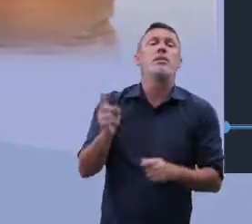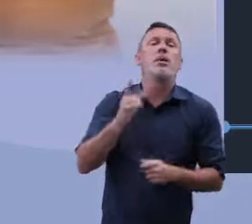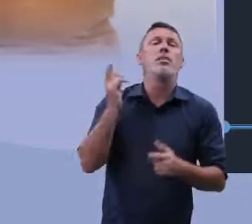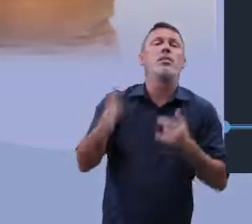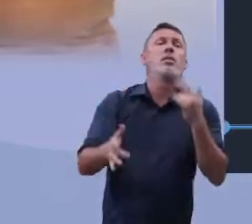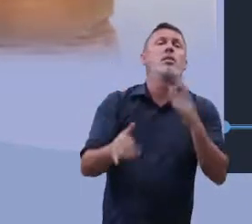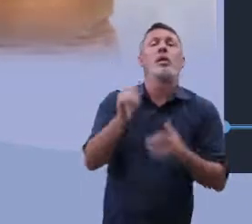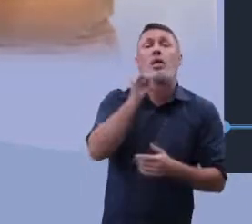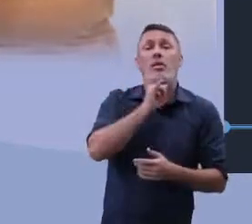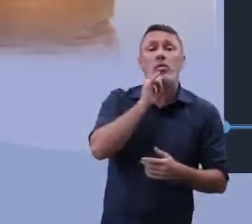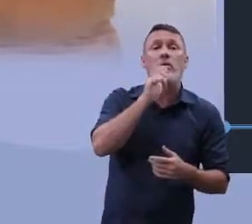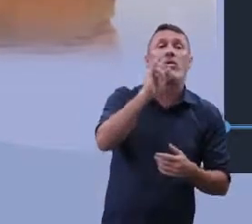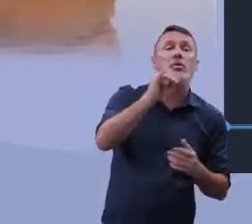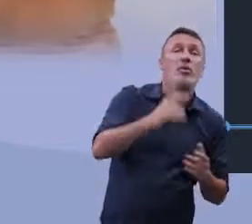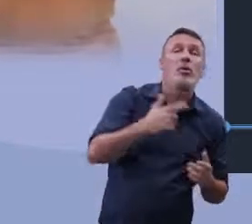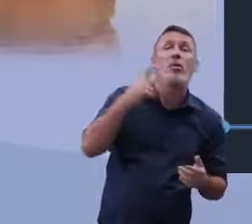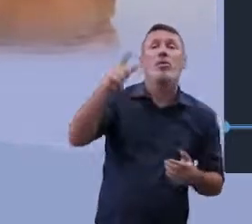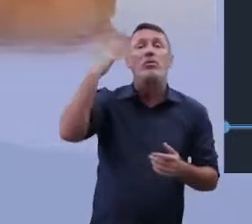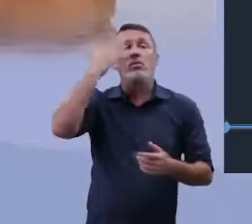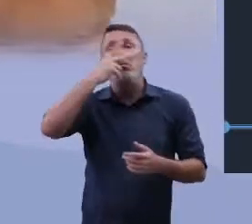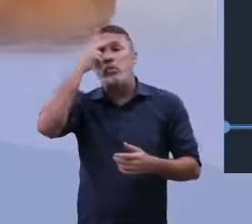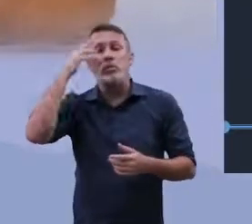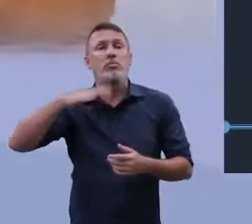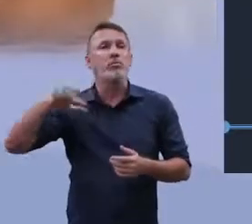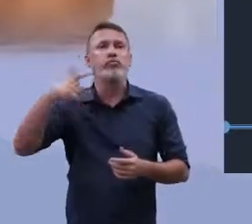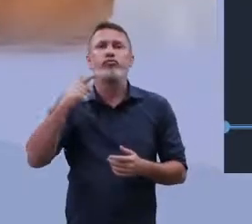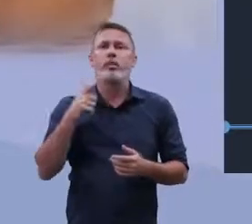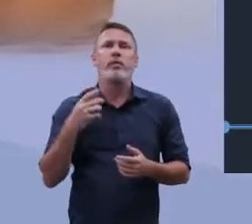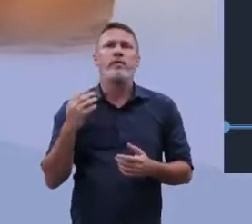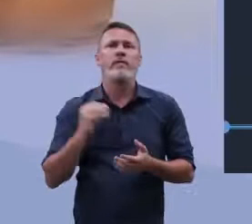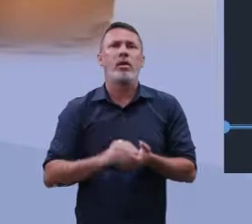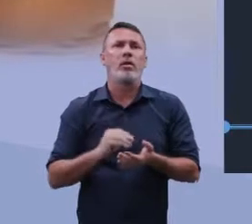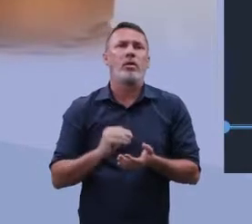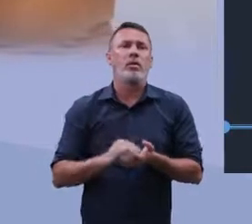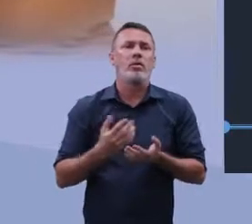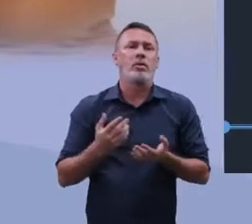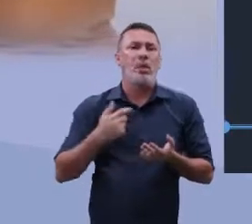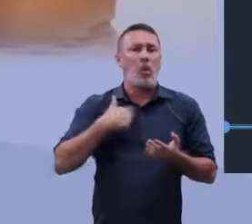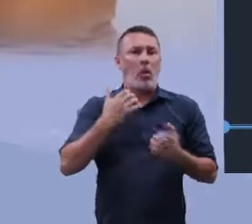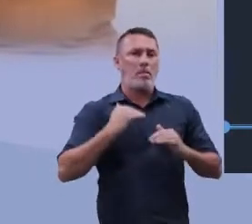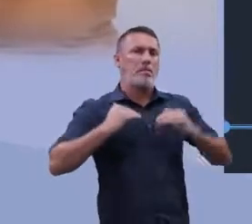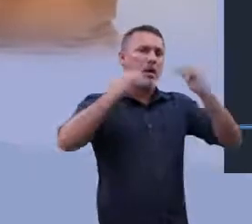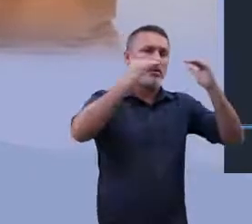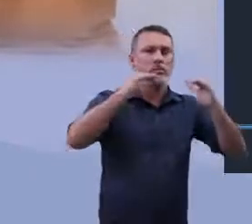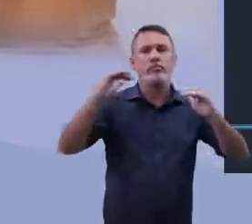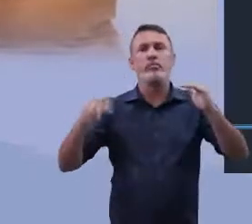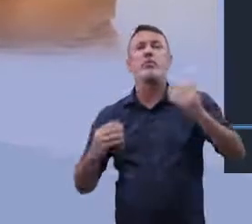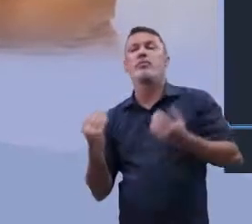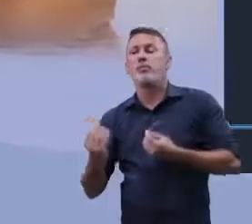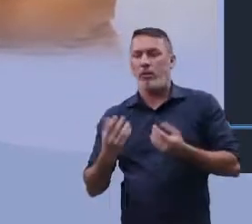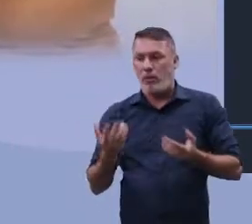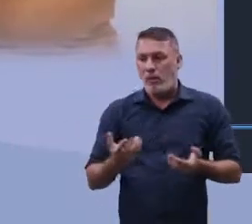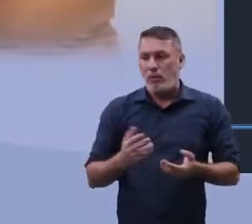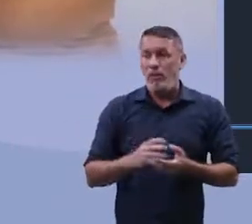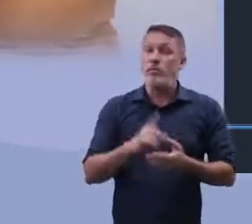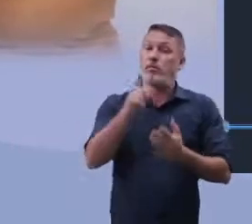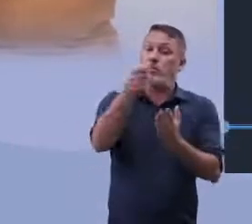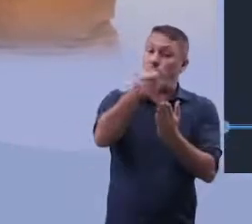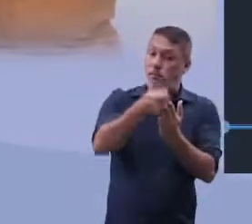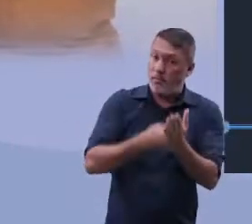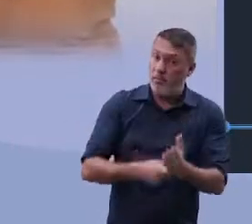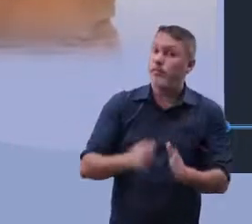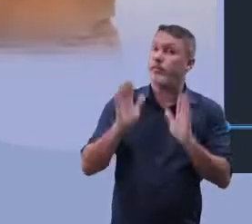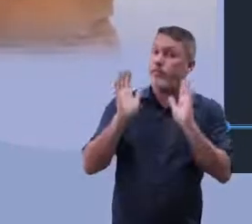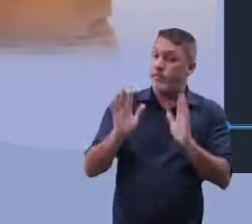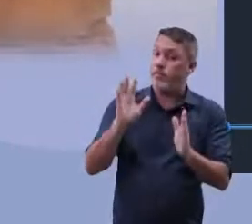que precisávamos, mas sabendo que tem pessoas que infelizmente não têm o mínimo. E nós buscamos sempre o máximo. Isso